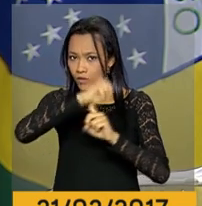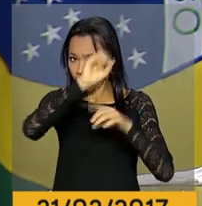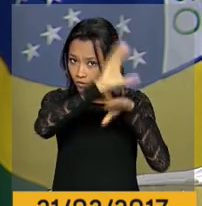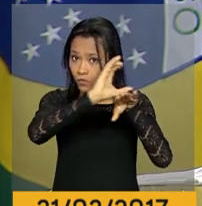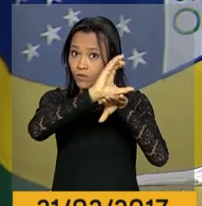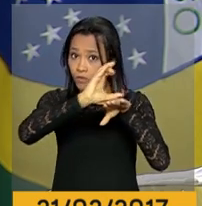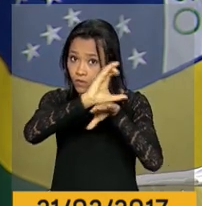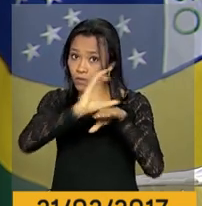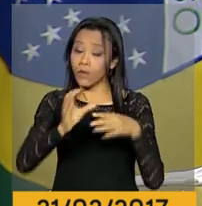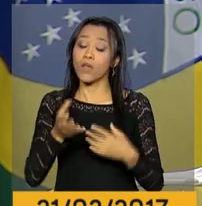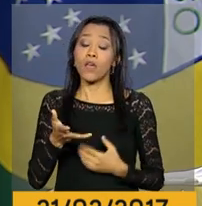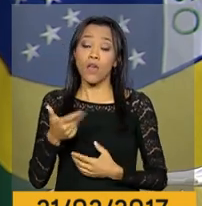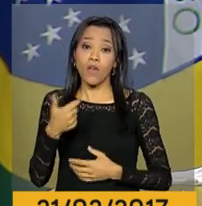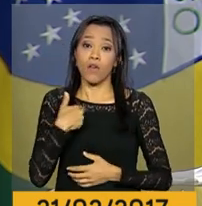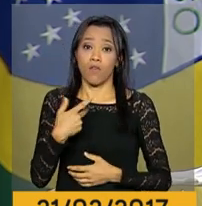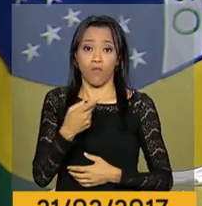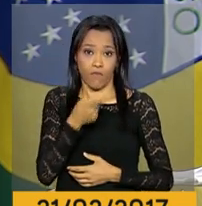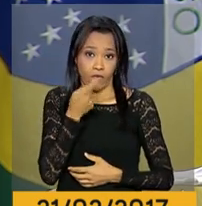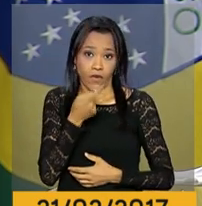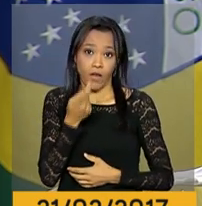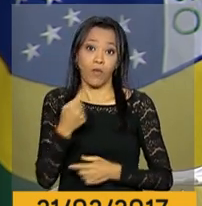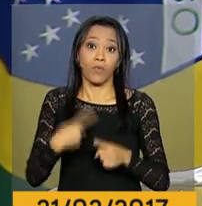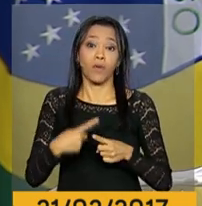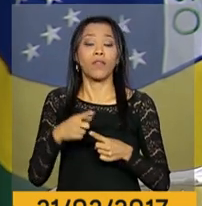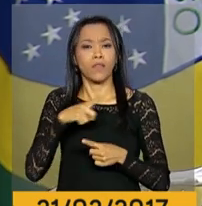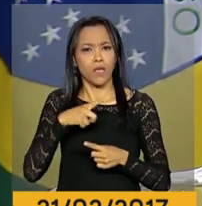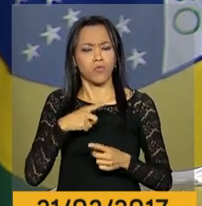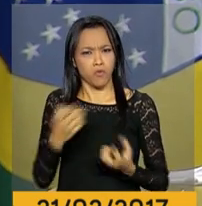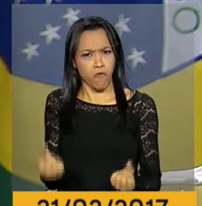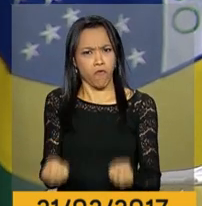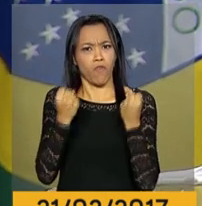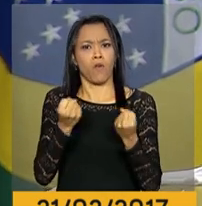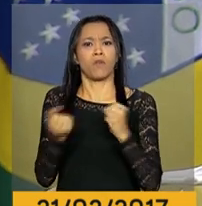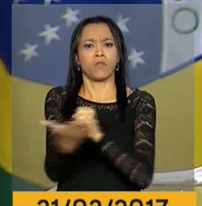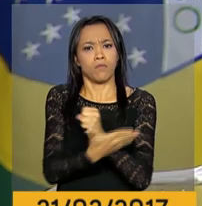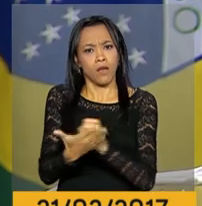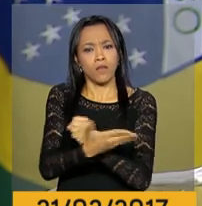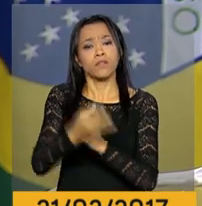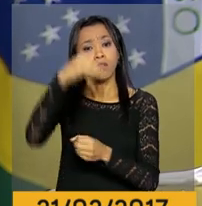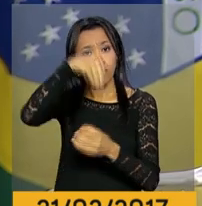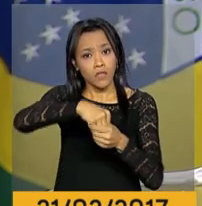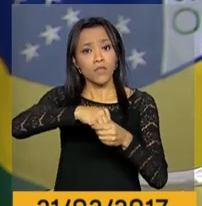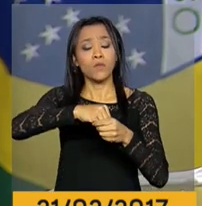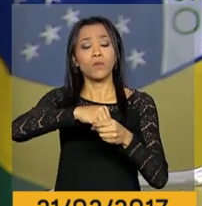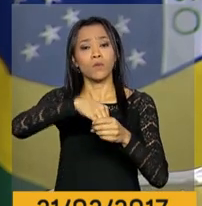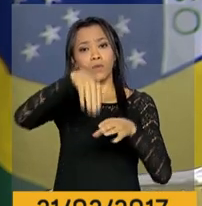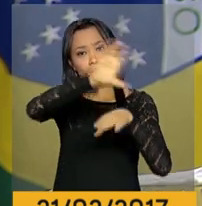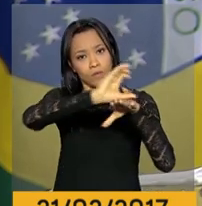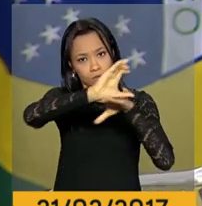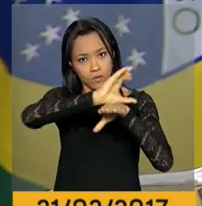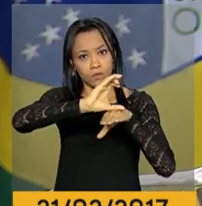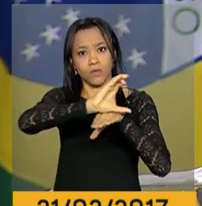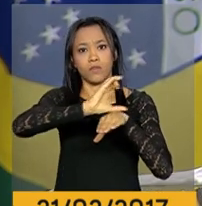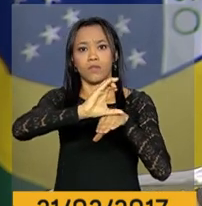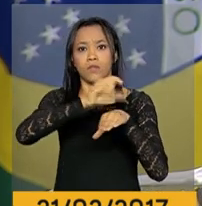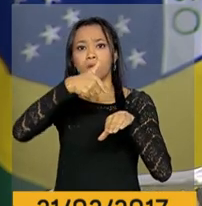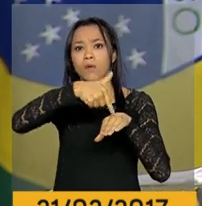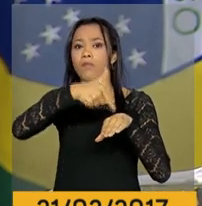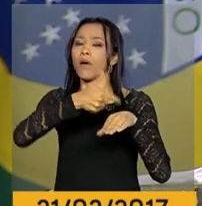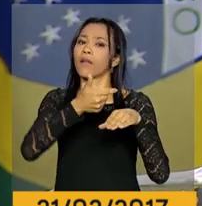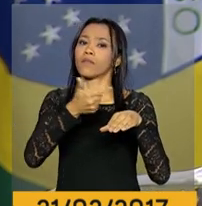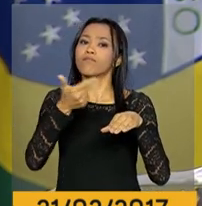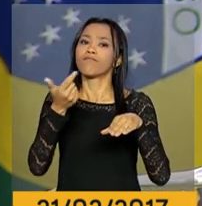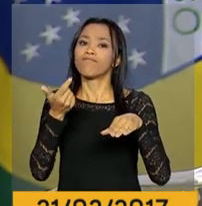isto porque nós já temos a esta altura uma forte base no próprio texto constitucional para estabelecer aquilo que se